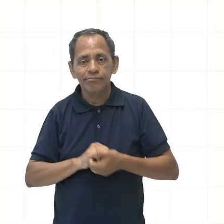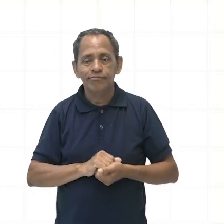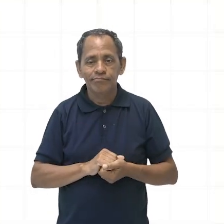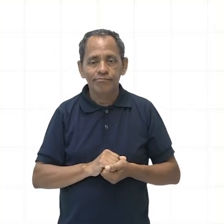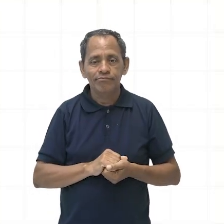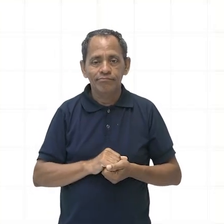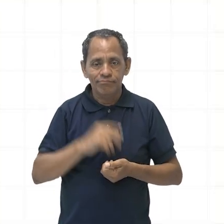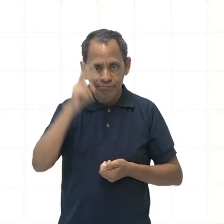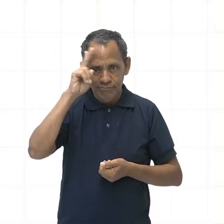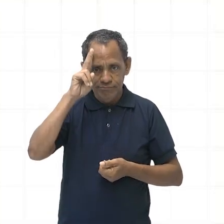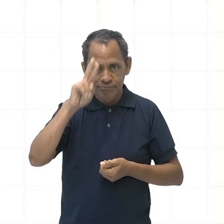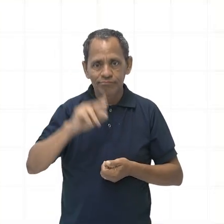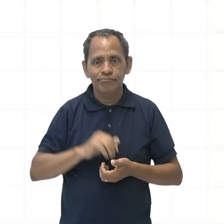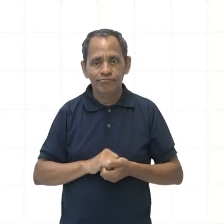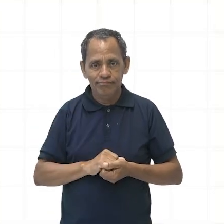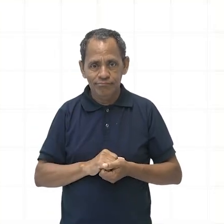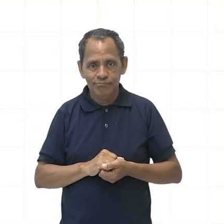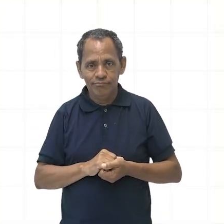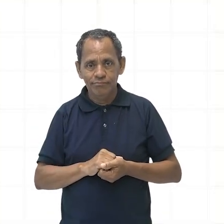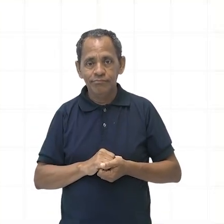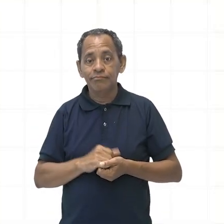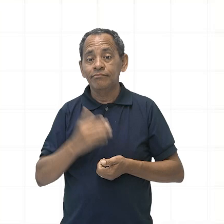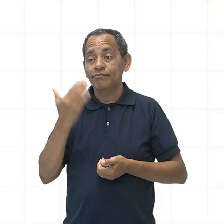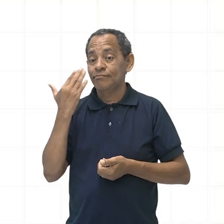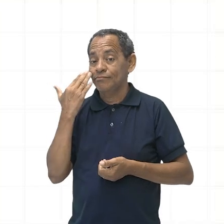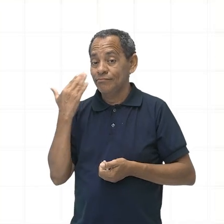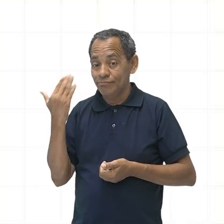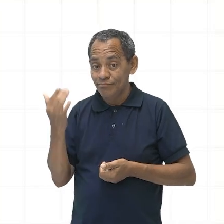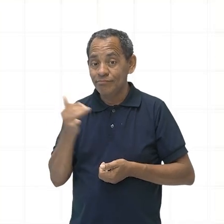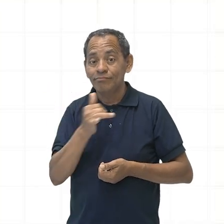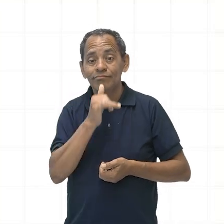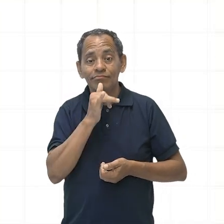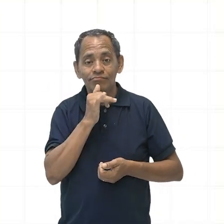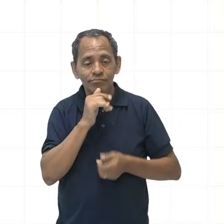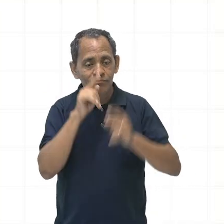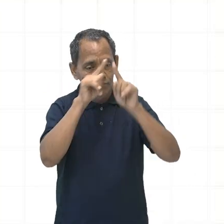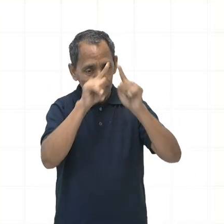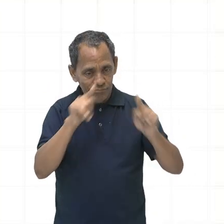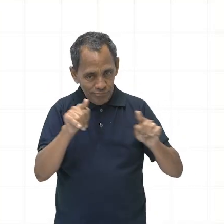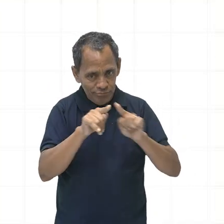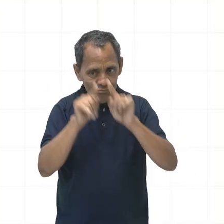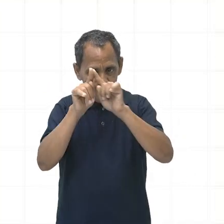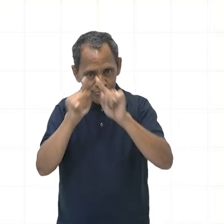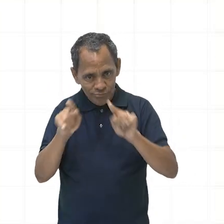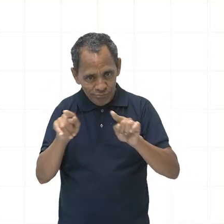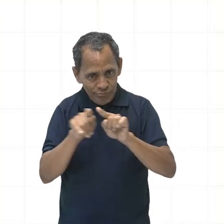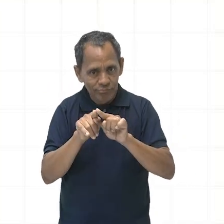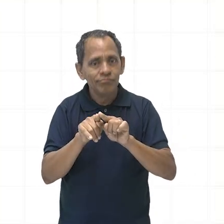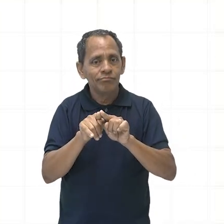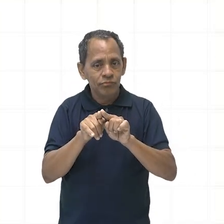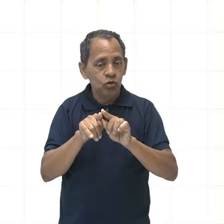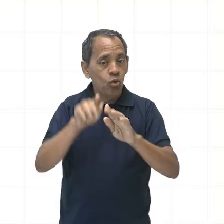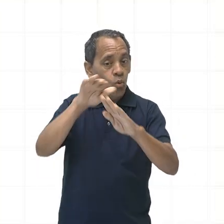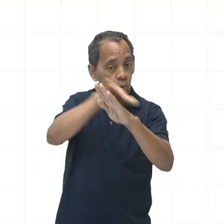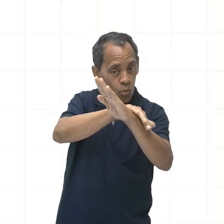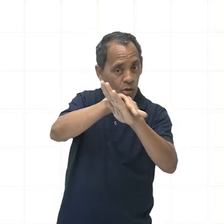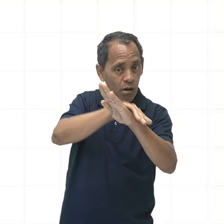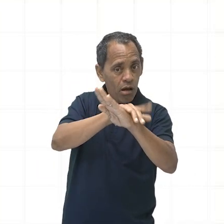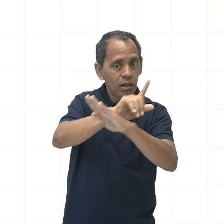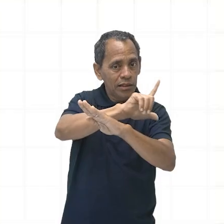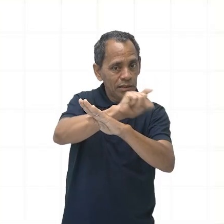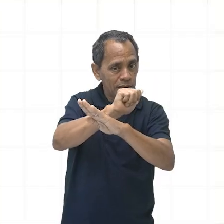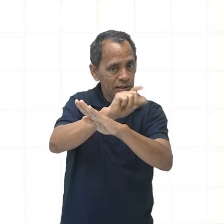lado, certo? Então, olha só, nesse caso, para que os triângulos sejam semelhantes, os lados correspondentes devem